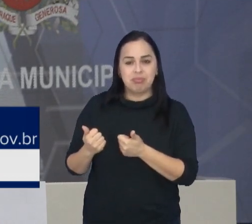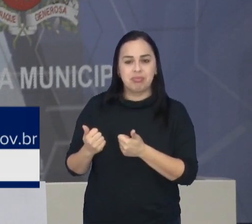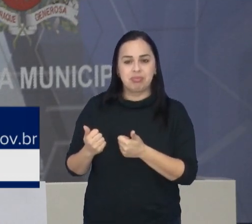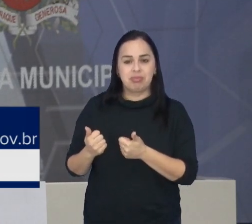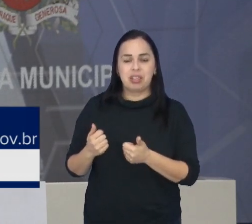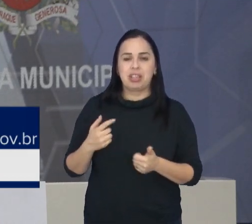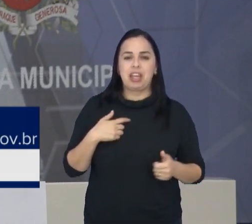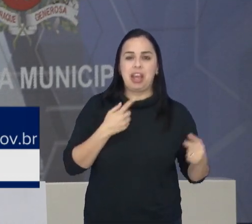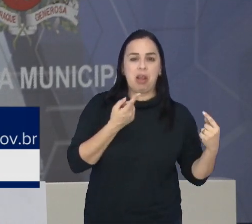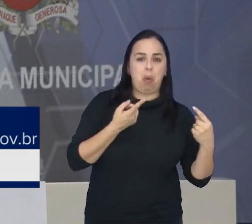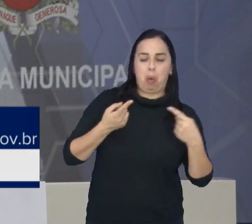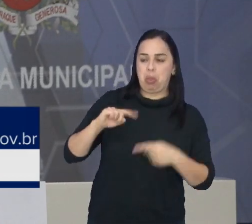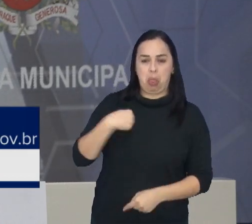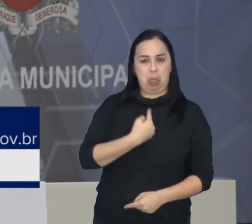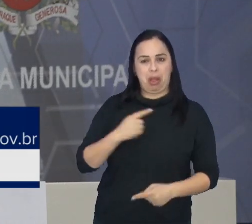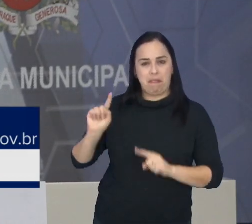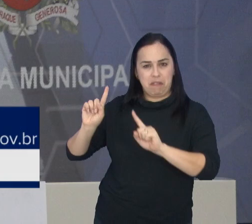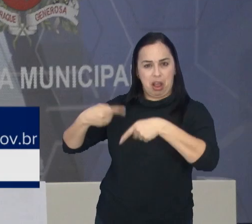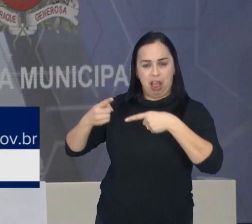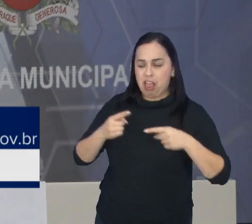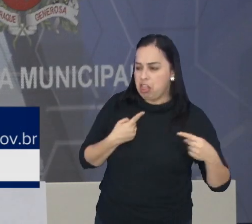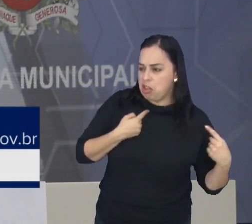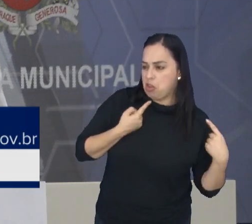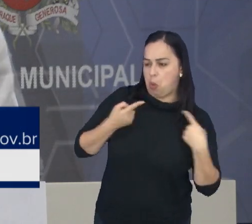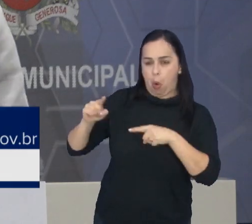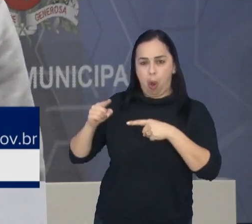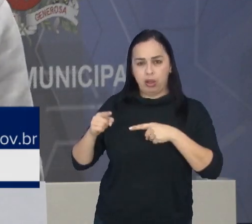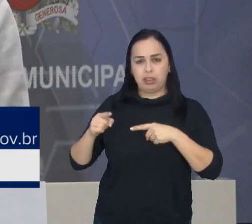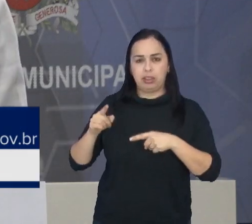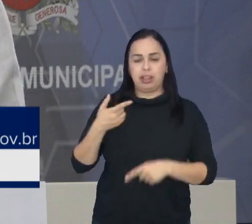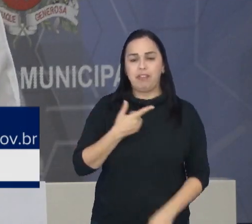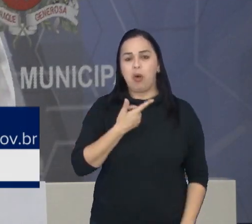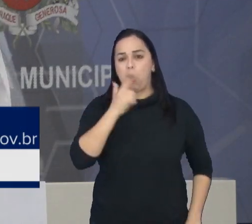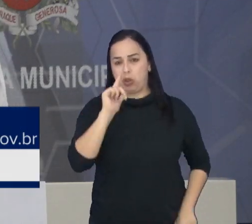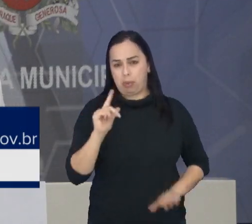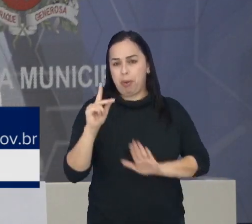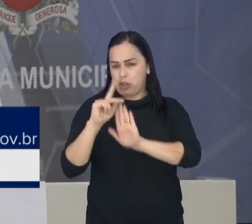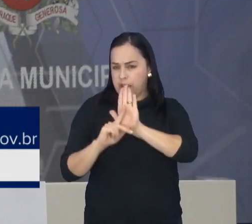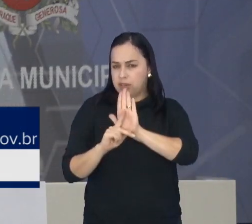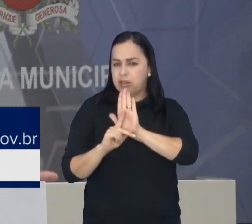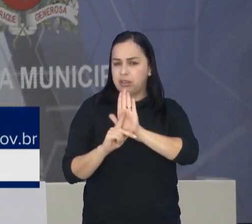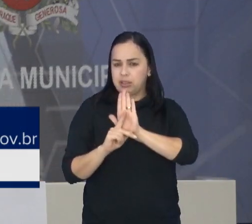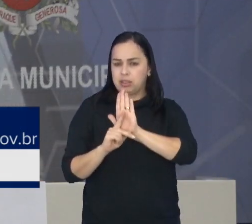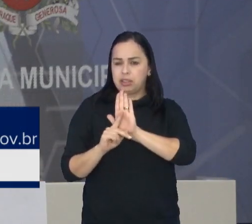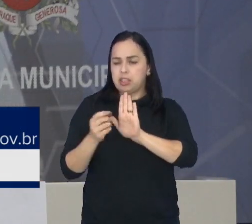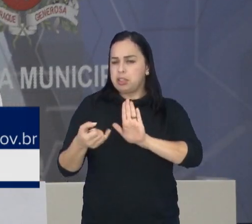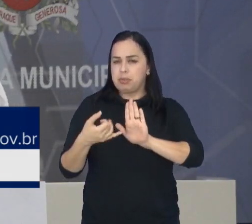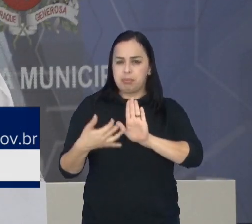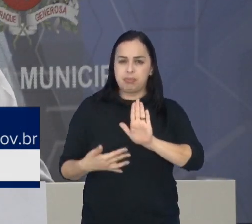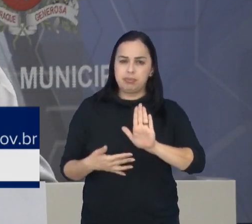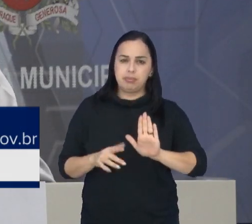quer atacar. É, até agora há pouco teve um outro projeto aqui que falou